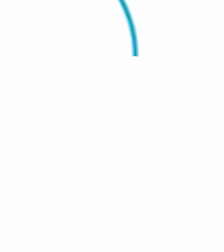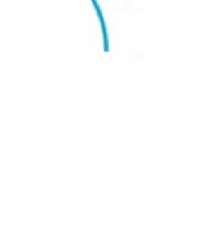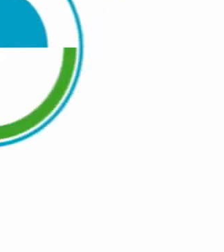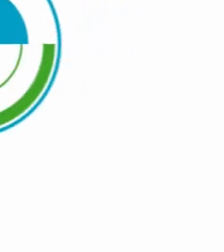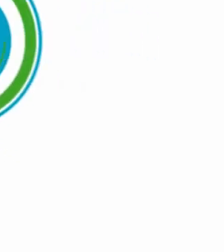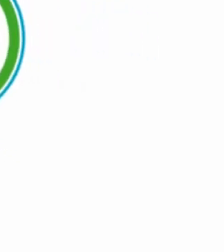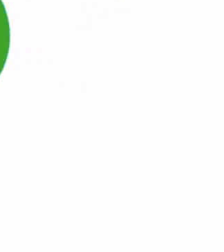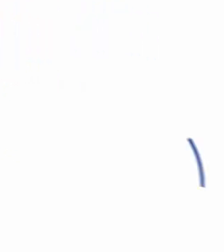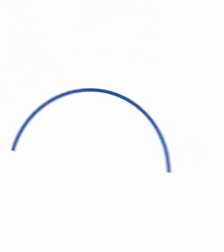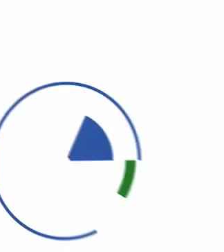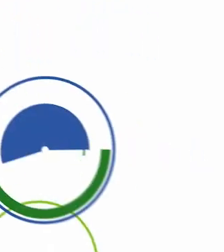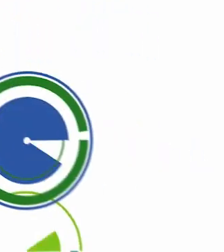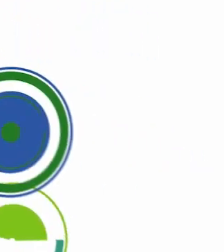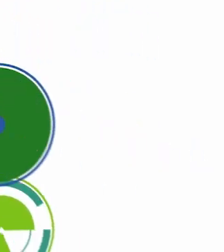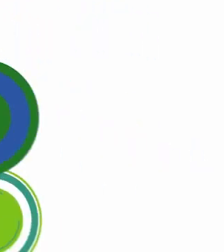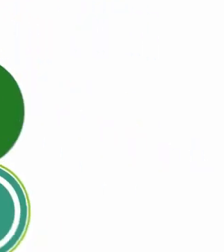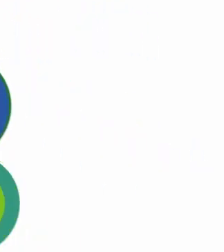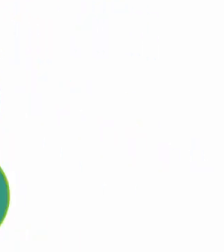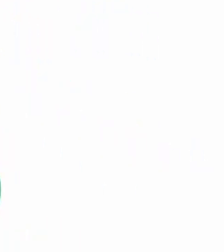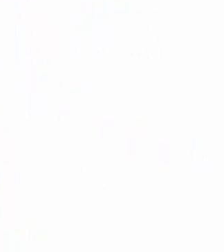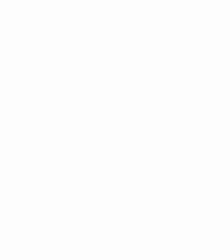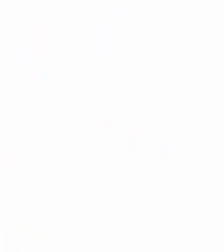E aí